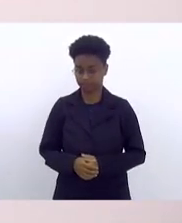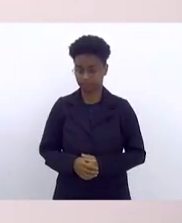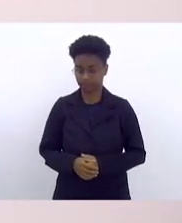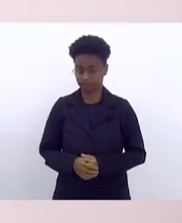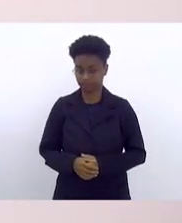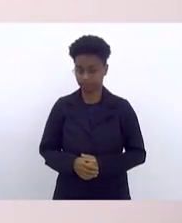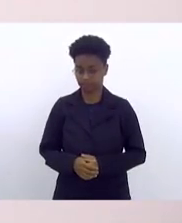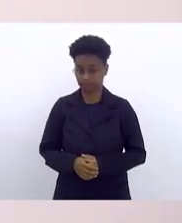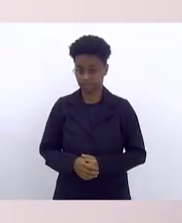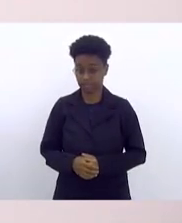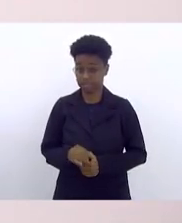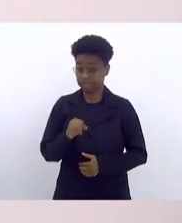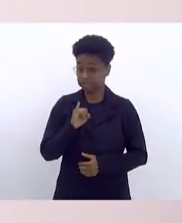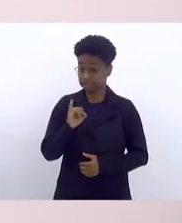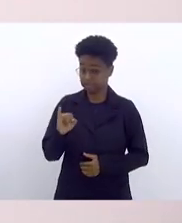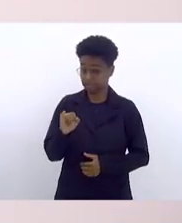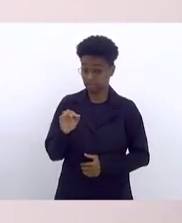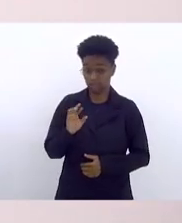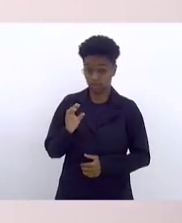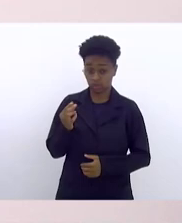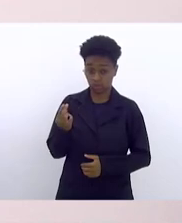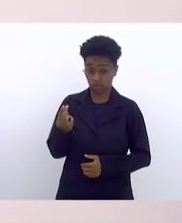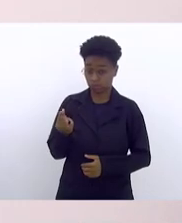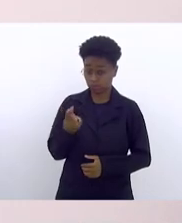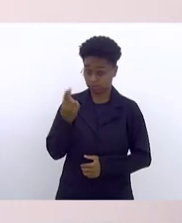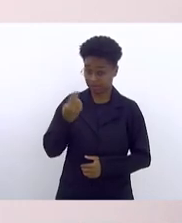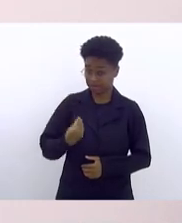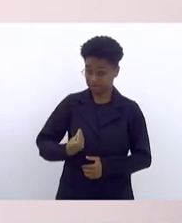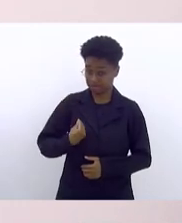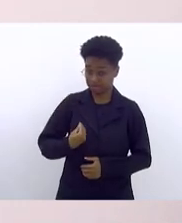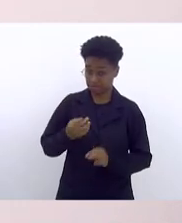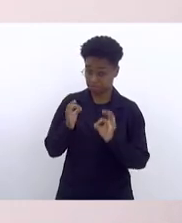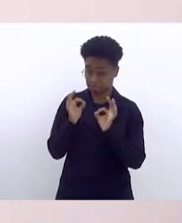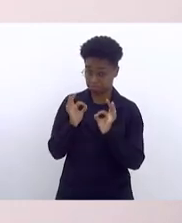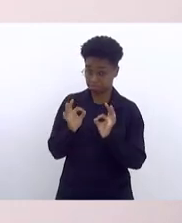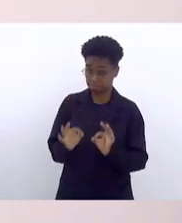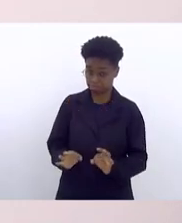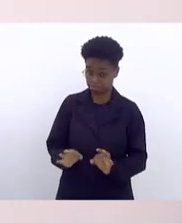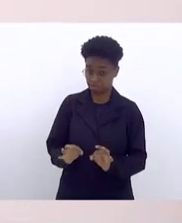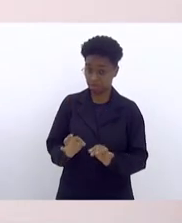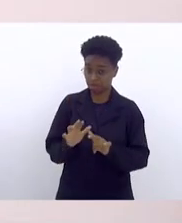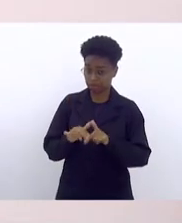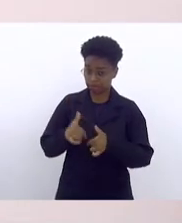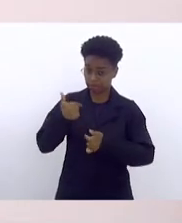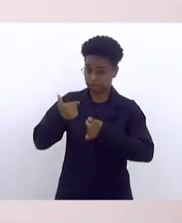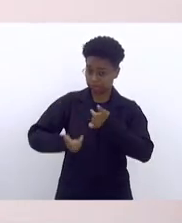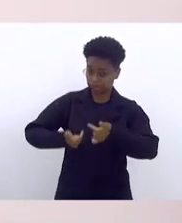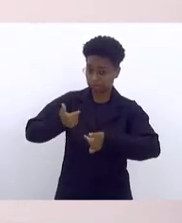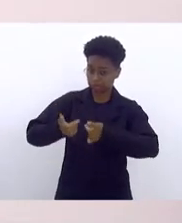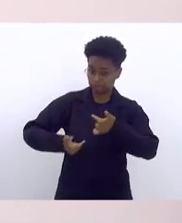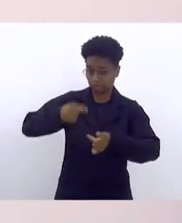se não é possível viver com dignidade a partir do fruto do seu trabalho